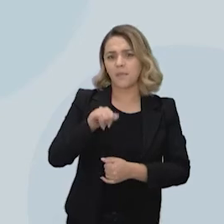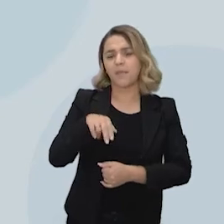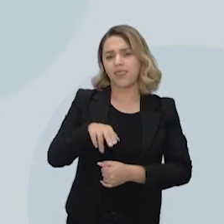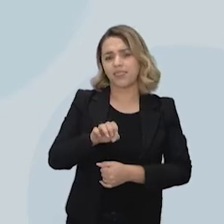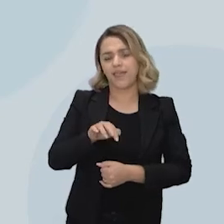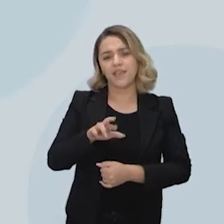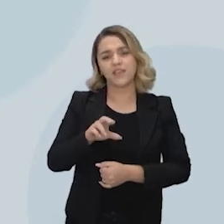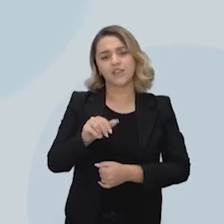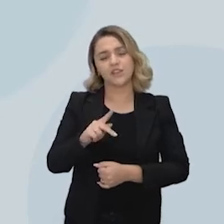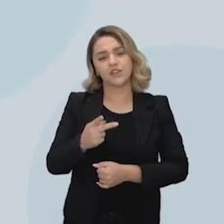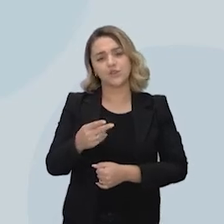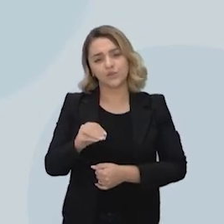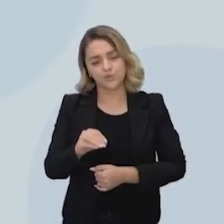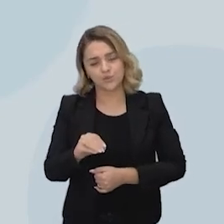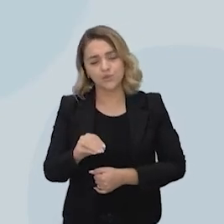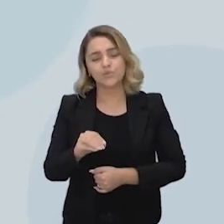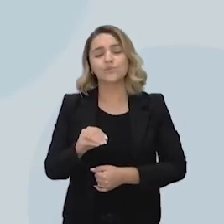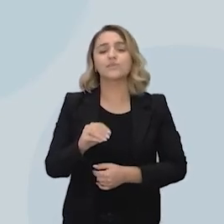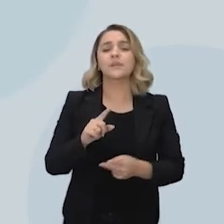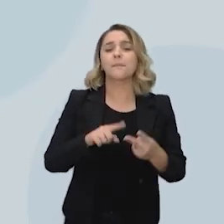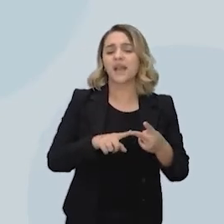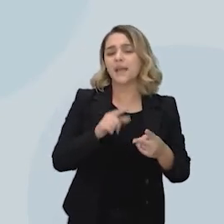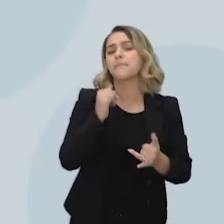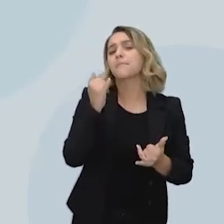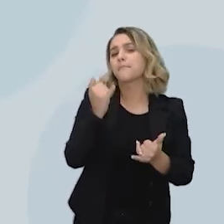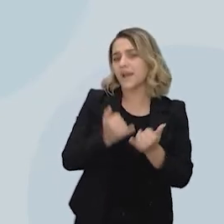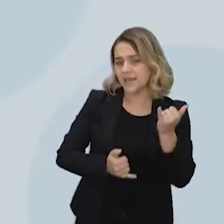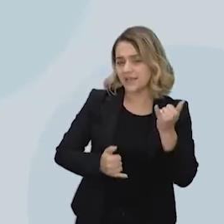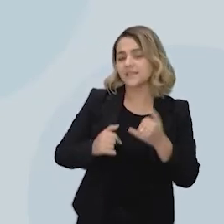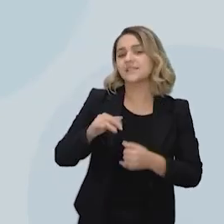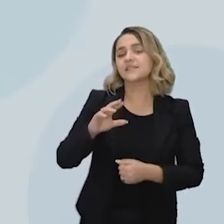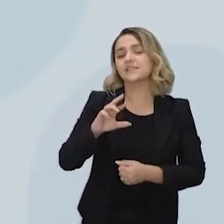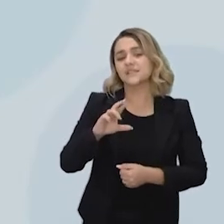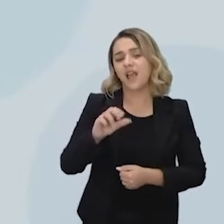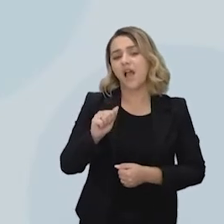com o rabo quente, tá?